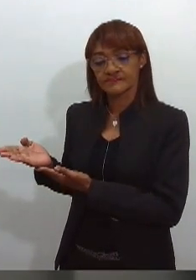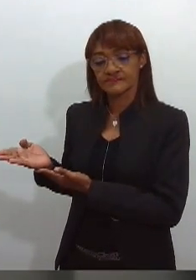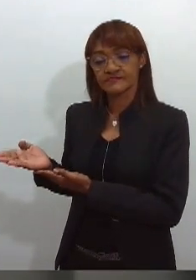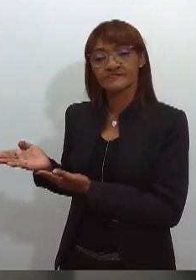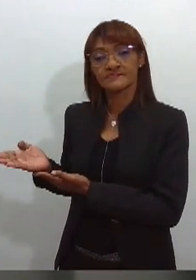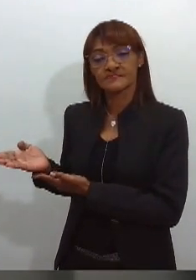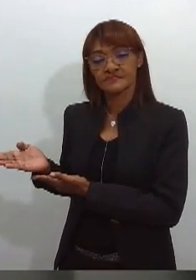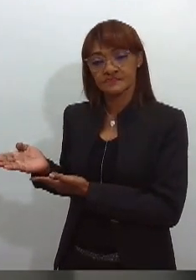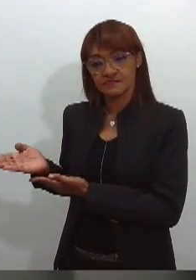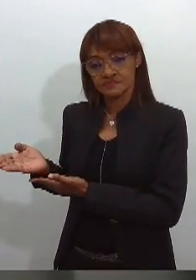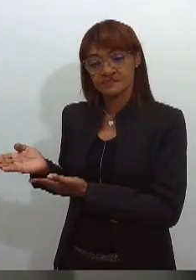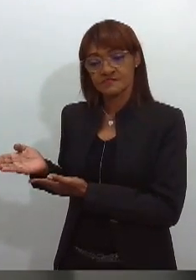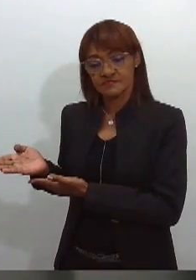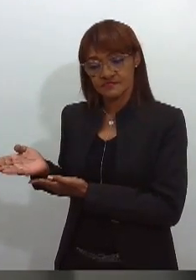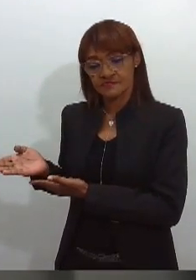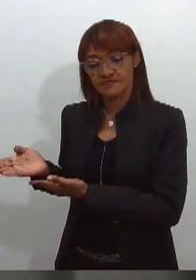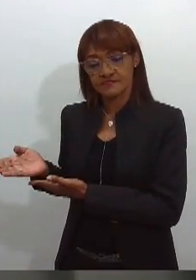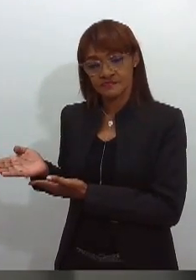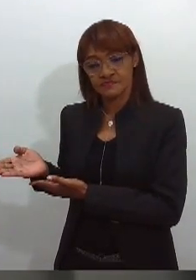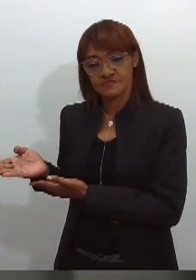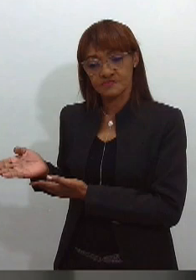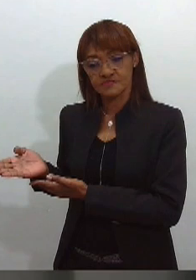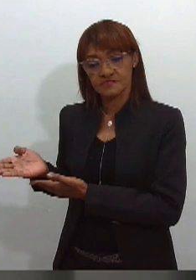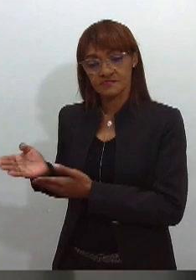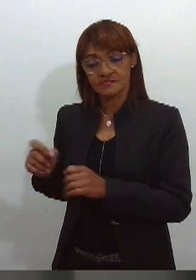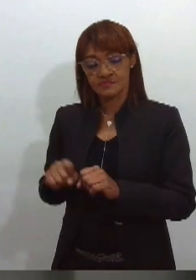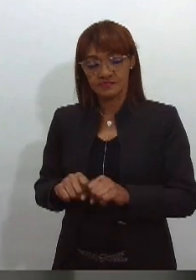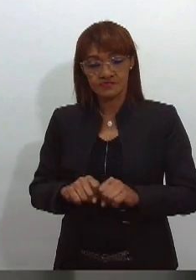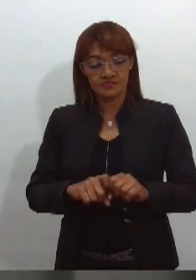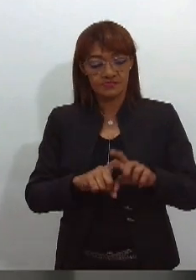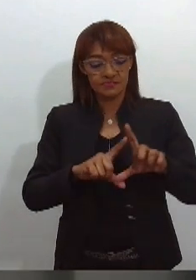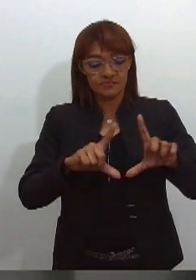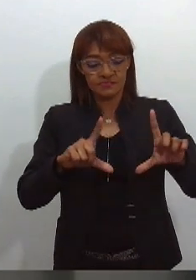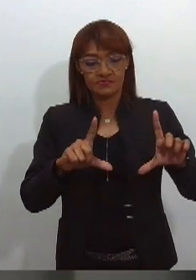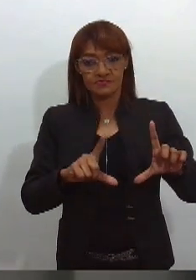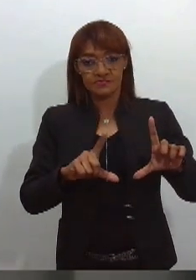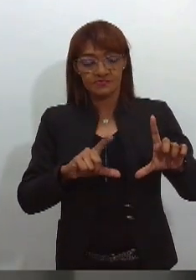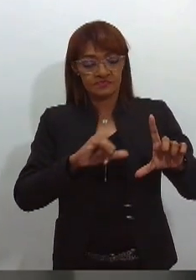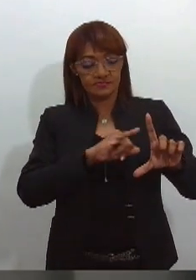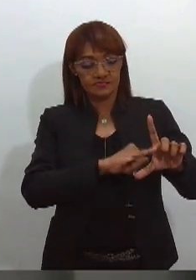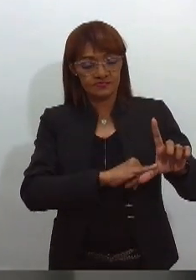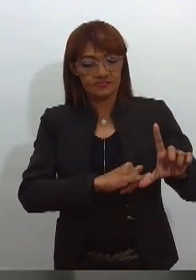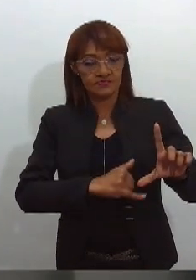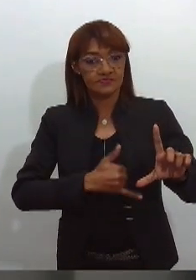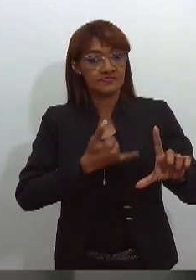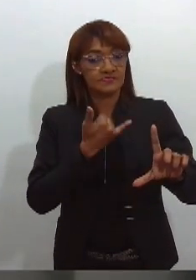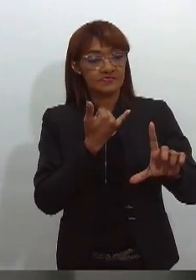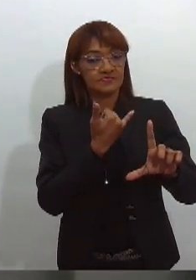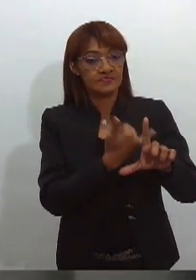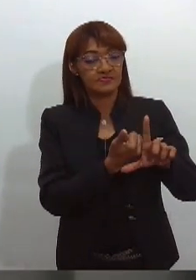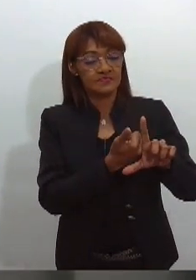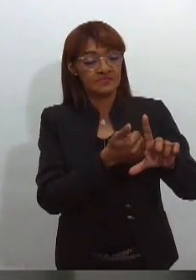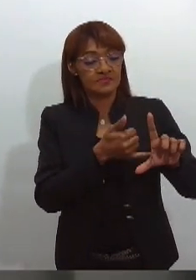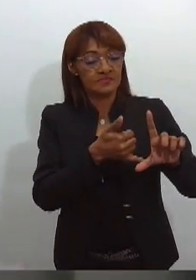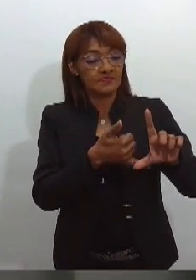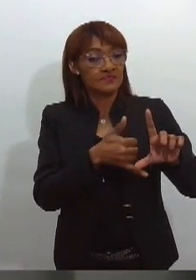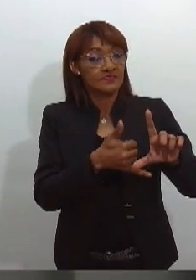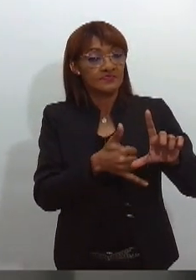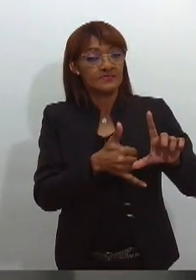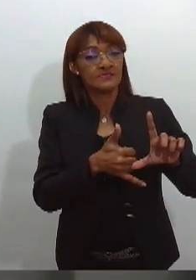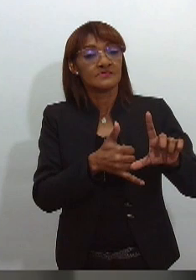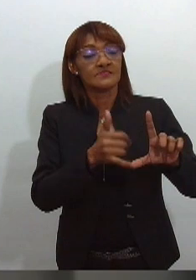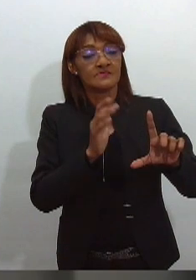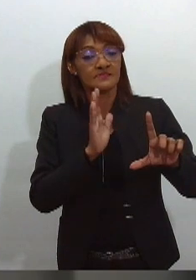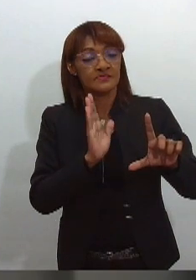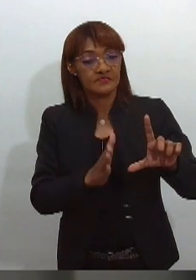@TVAlese5.2. No Twitter, @TVAlese. Para acessar o nosso canal no YouTube, posicione a câmera do seu celular no QR Code, localizado no canto inferior